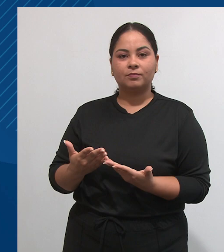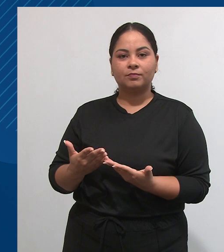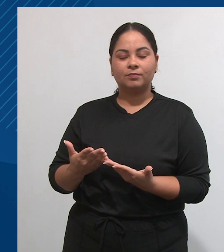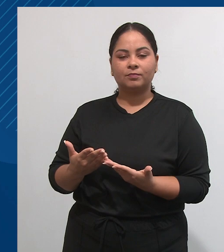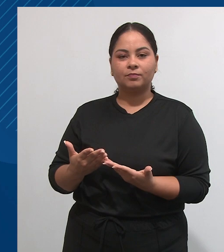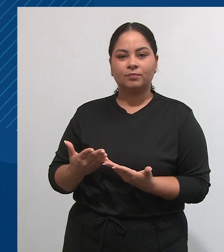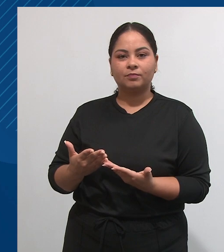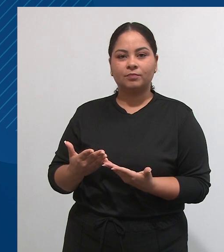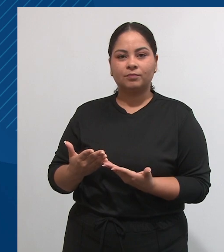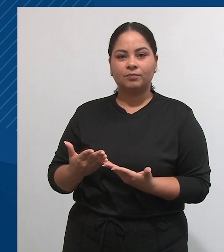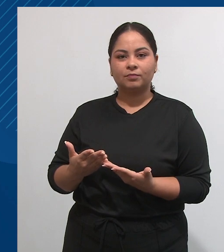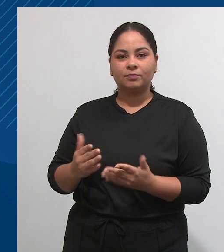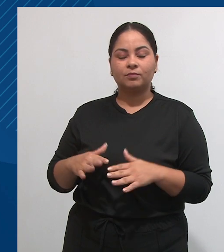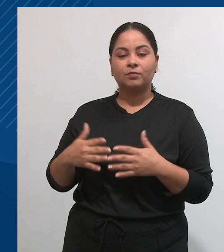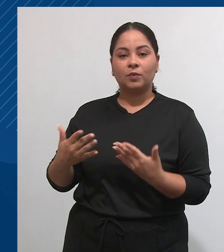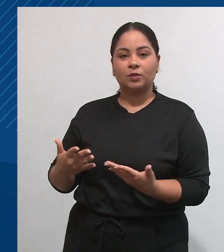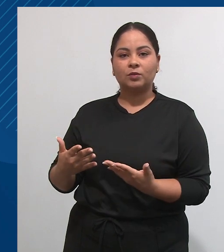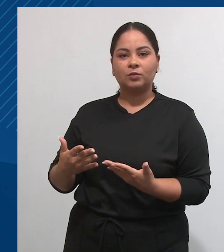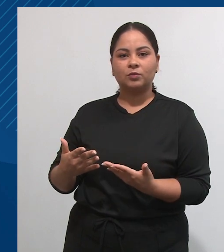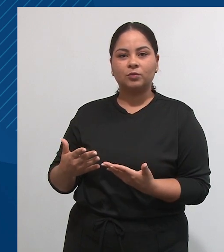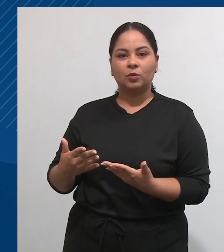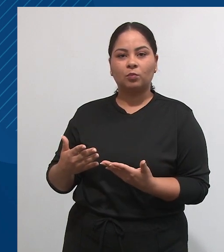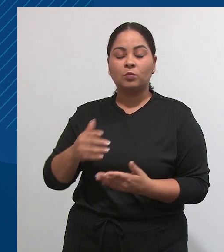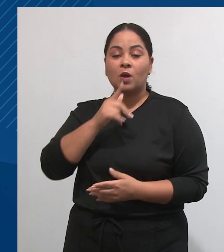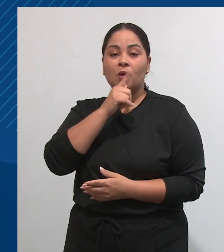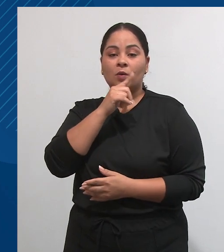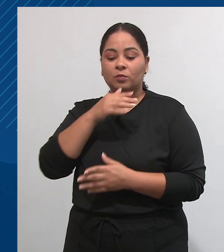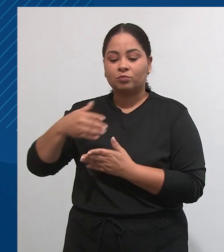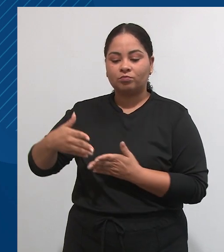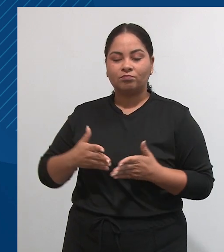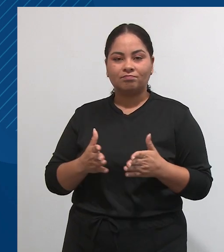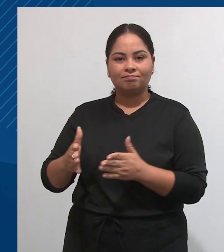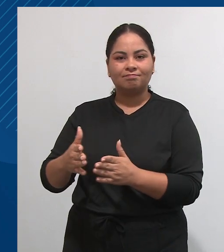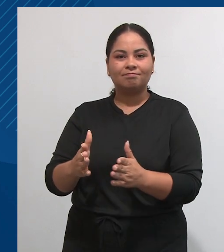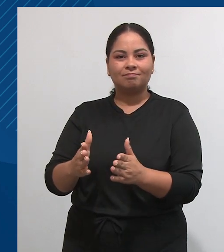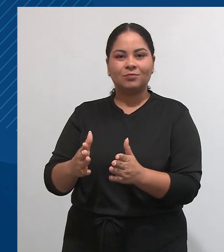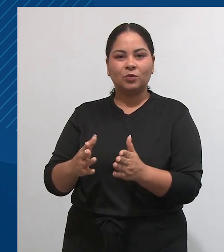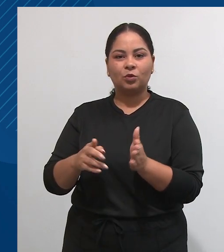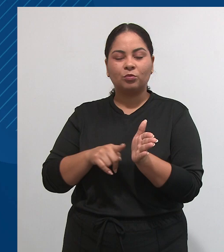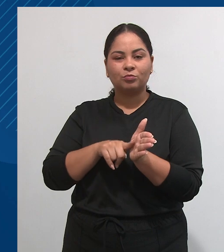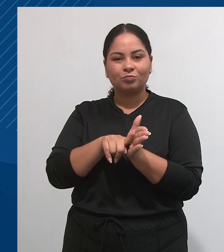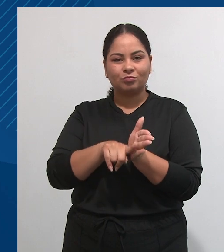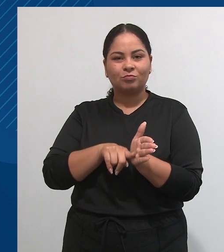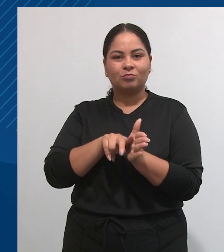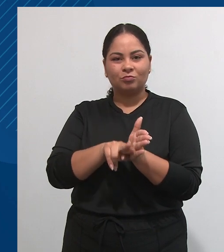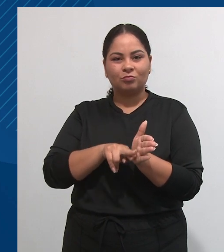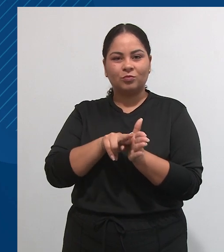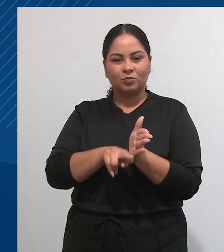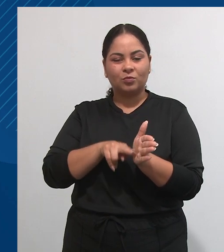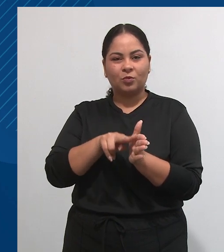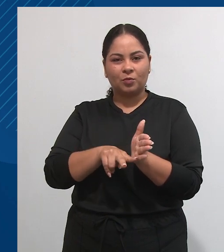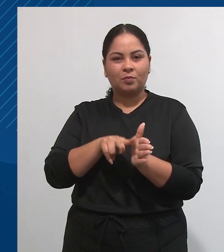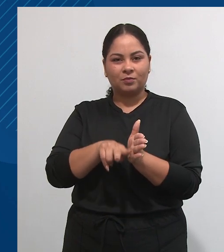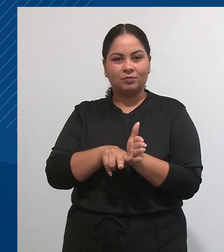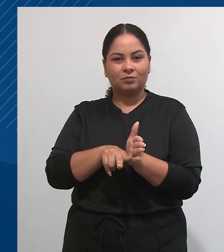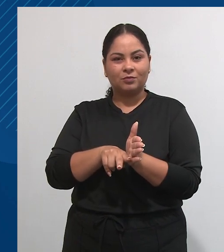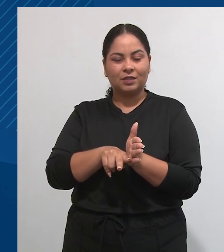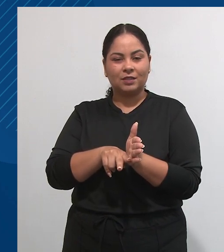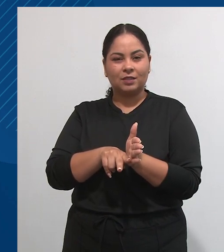do Rio Madeira, quando você chega ali de frente pro